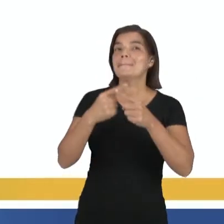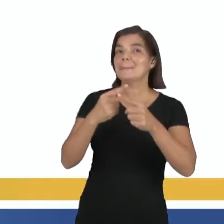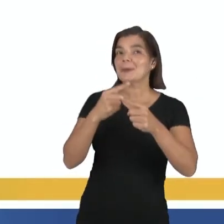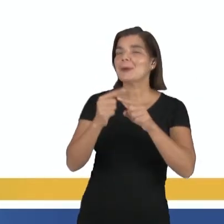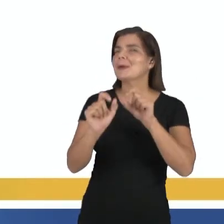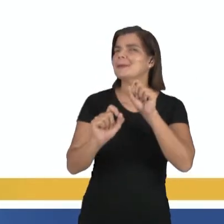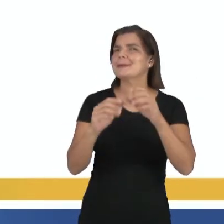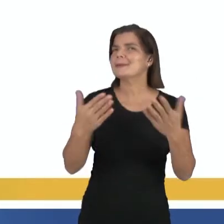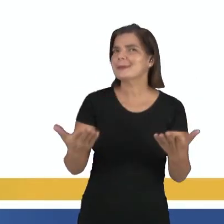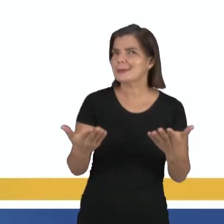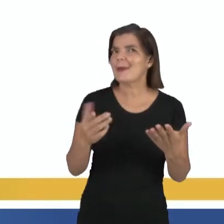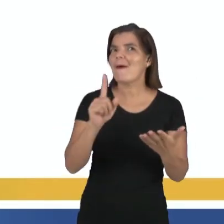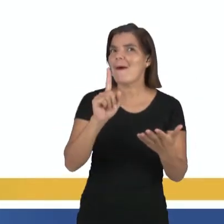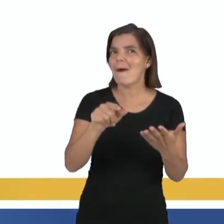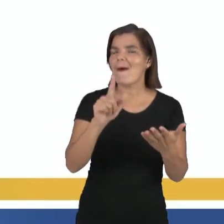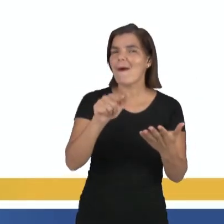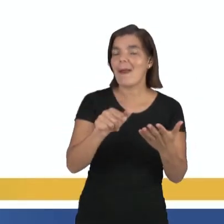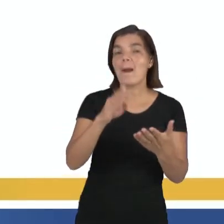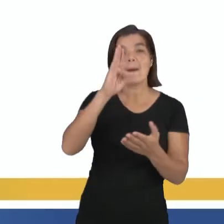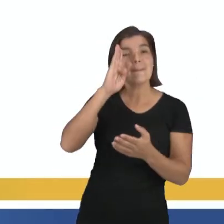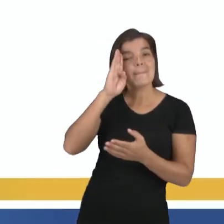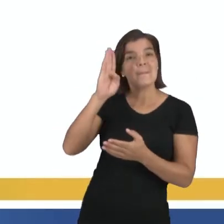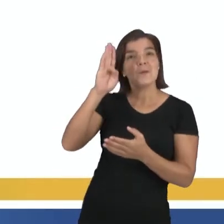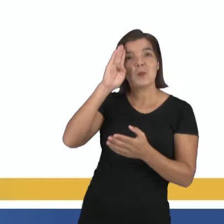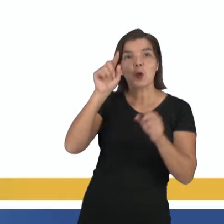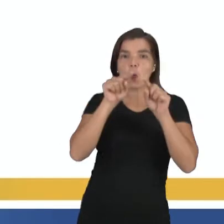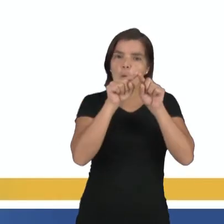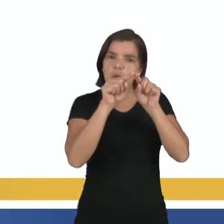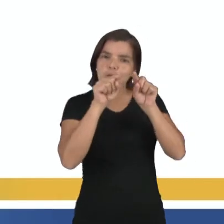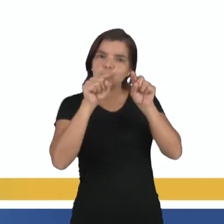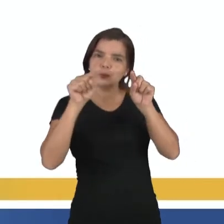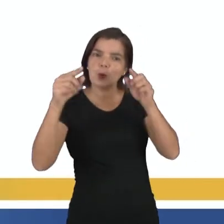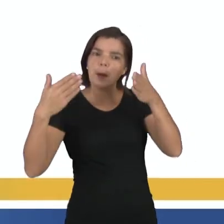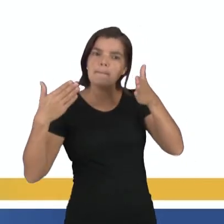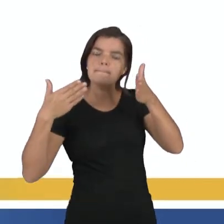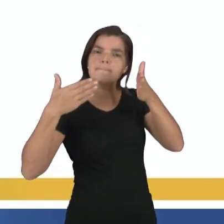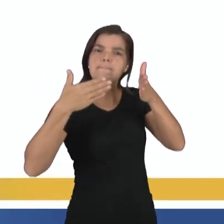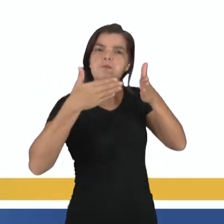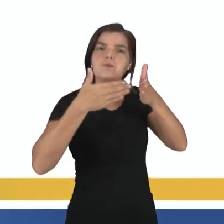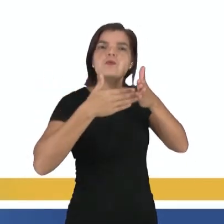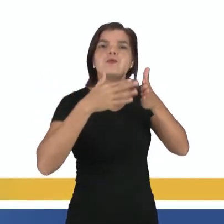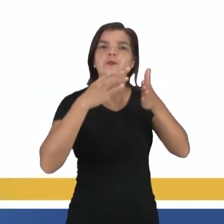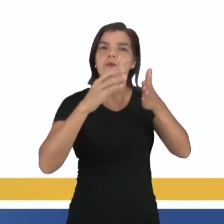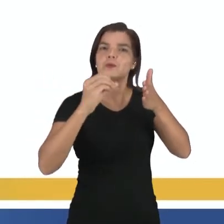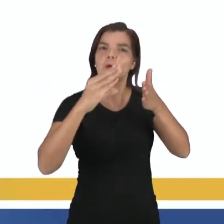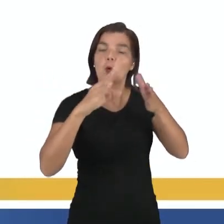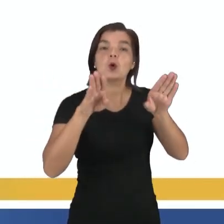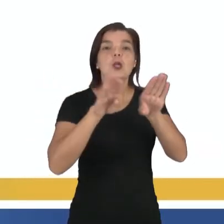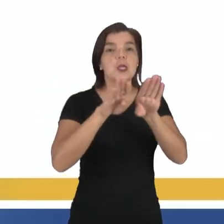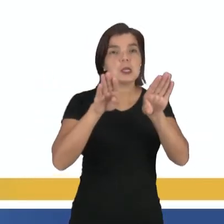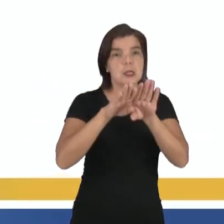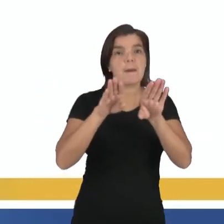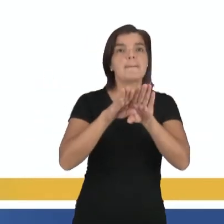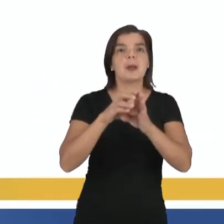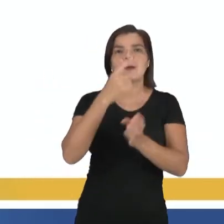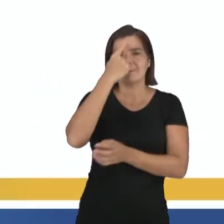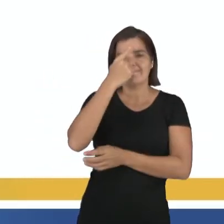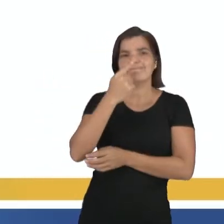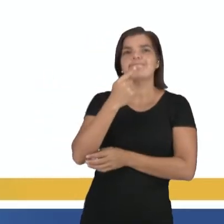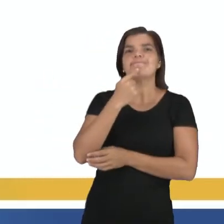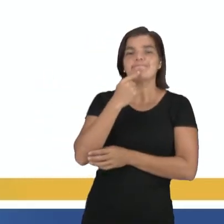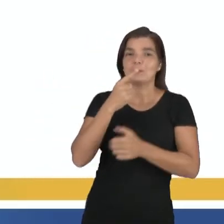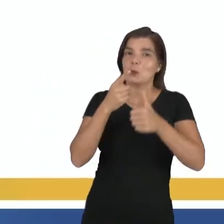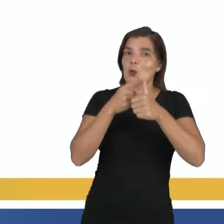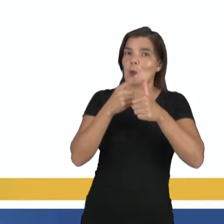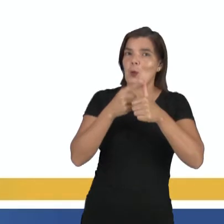Justamente porque ele é o eixo principal. Ele passa pelo foco e também pelo centro óptico da imagem. Então, aquele